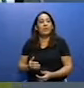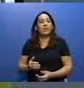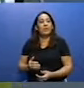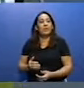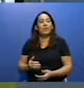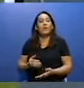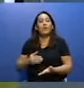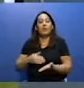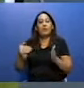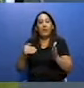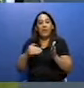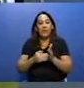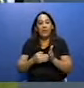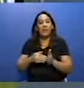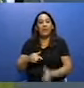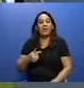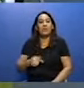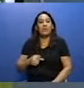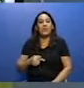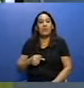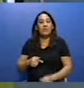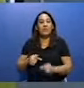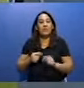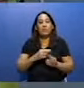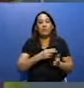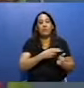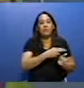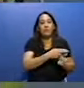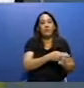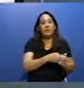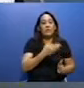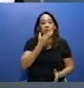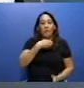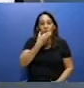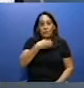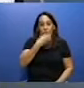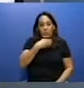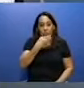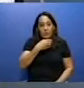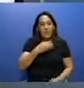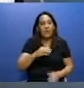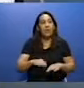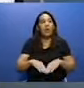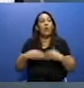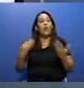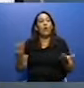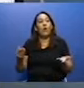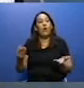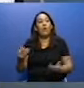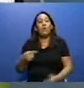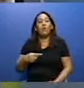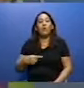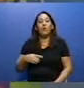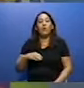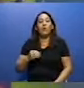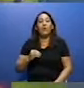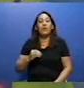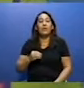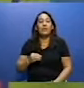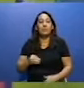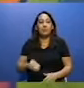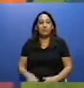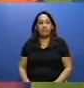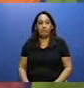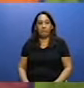7, até a sétima figura. E aqui está perguntando qual será a décima. Então,